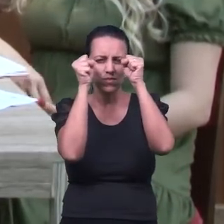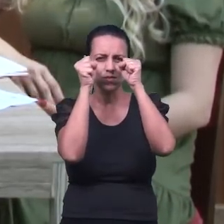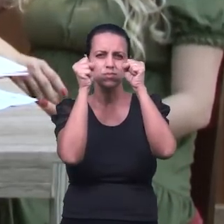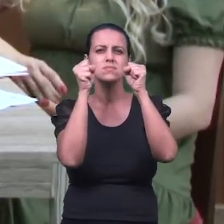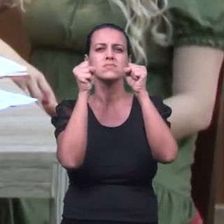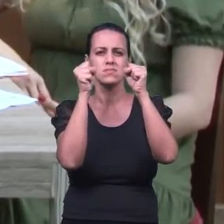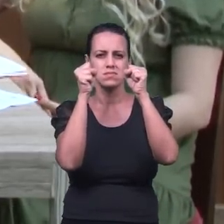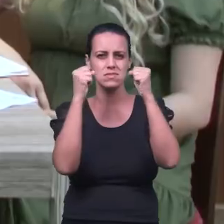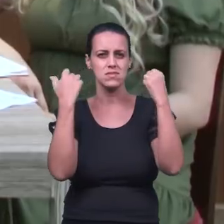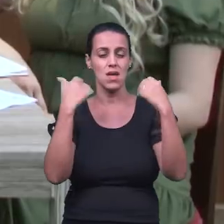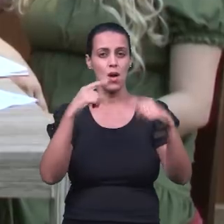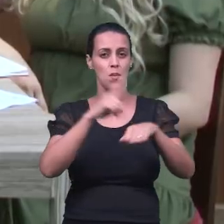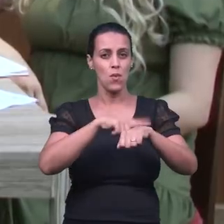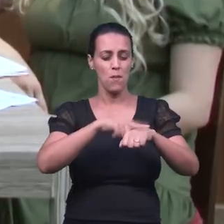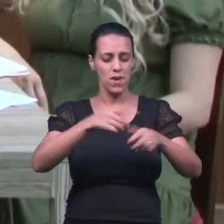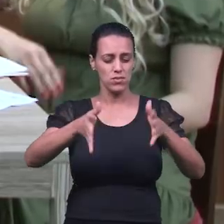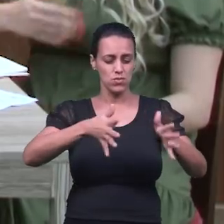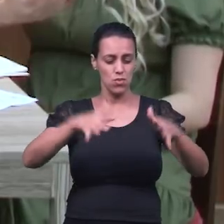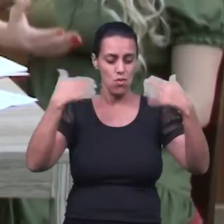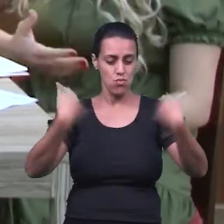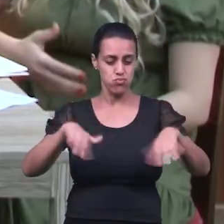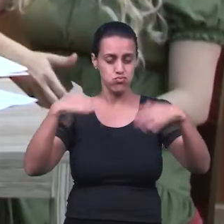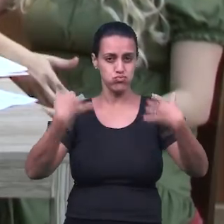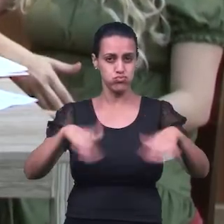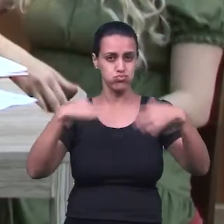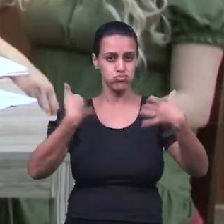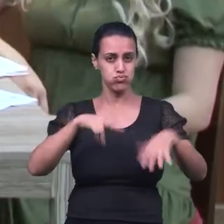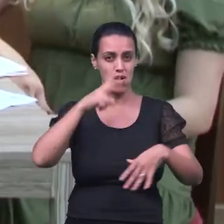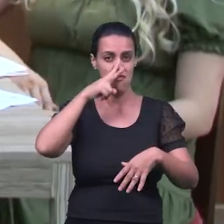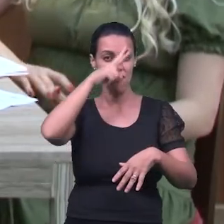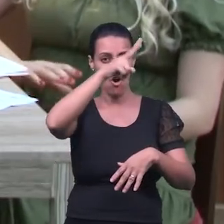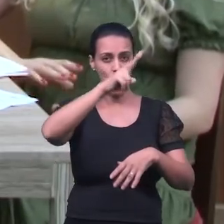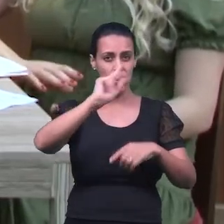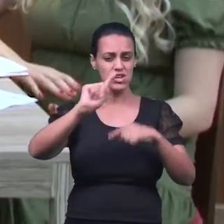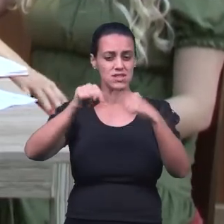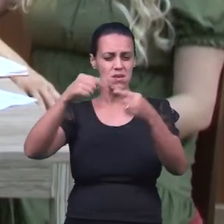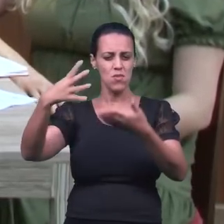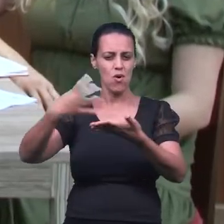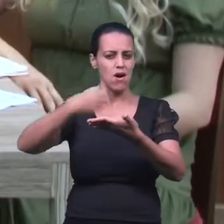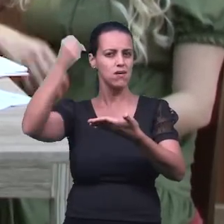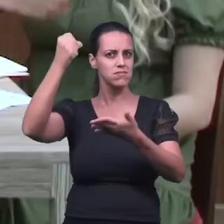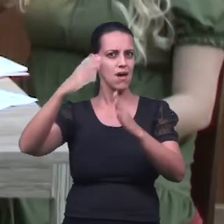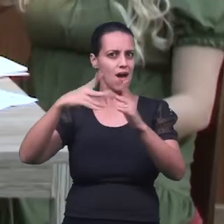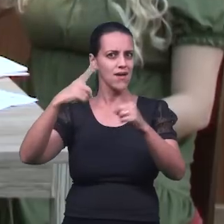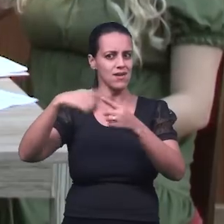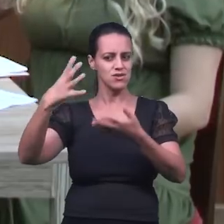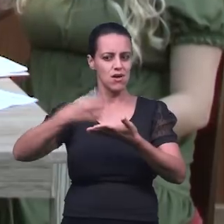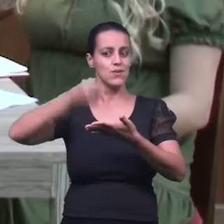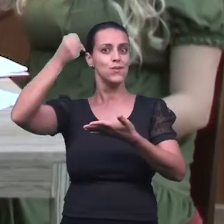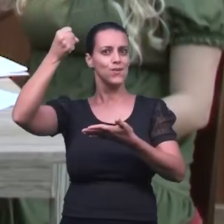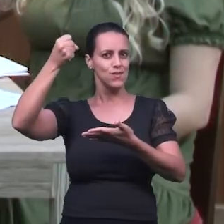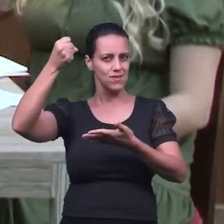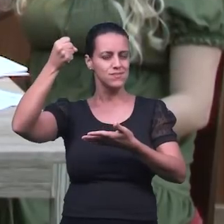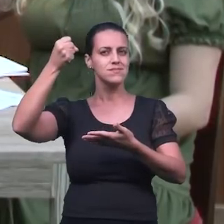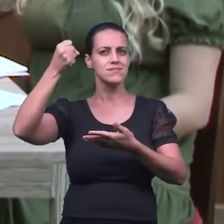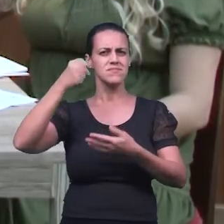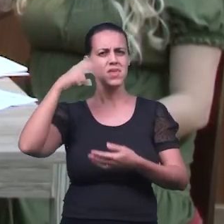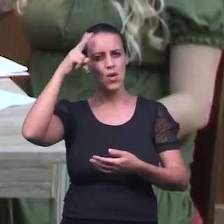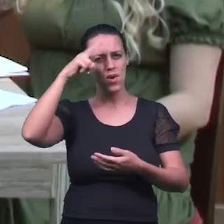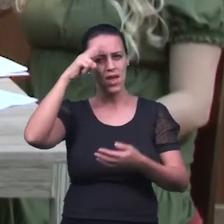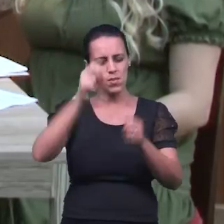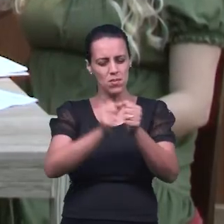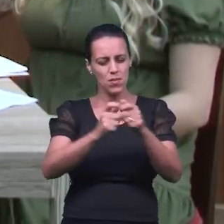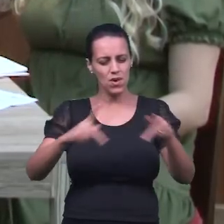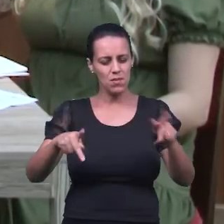trevas, o período da grande tribulação que vai se dar após o arrebatamento e a igreja já não vai estar mais aqui. Eu me lembrei, do verso que está em